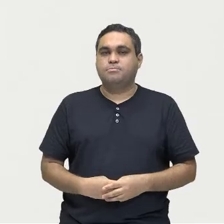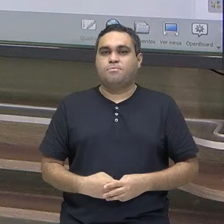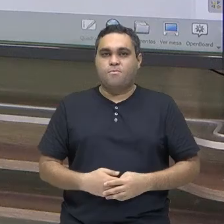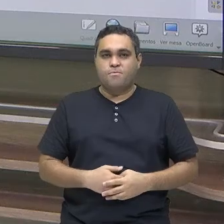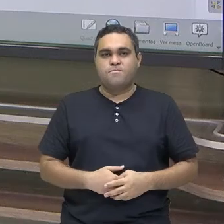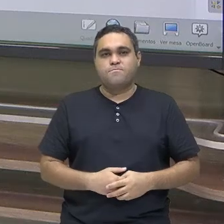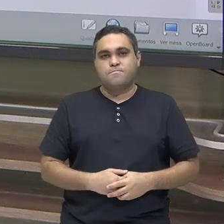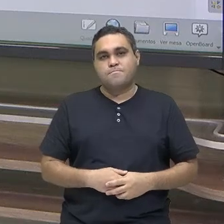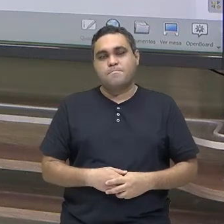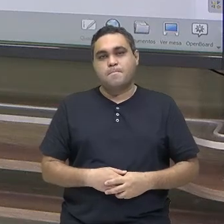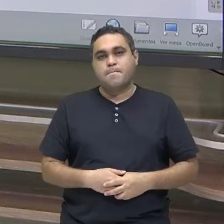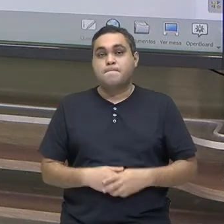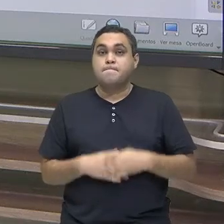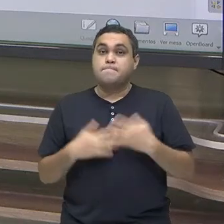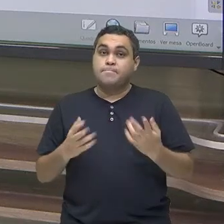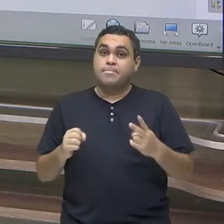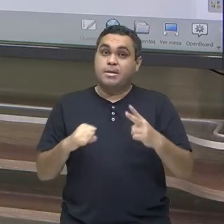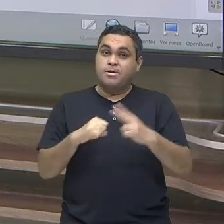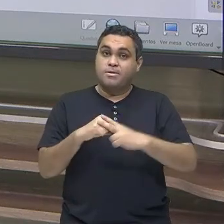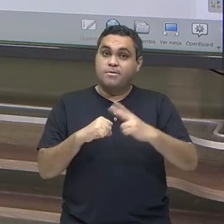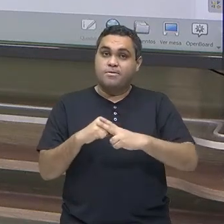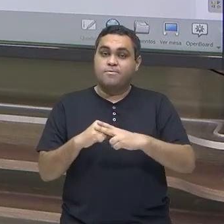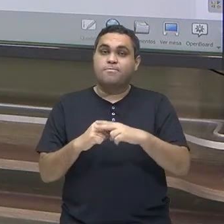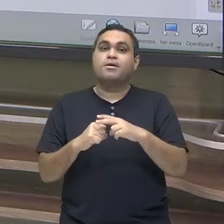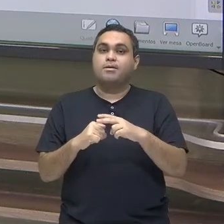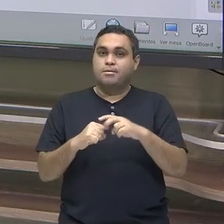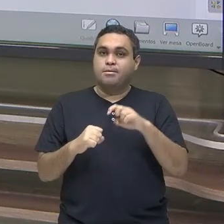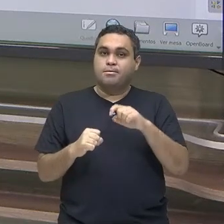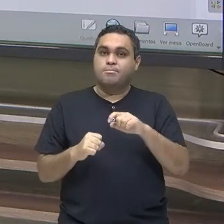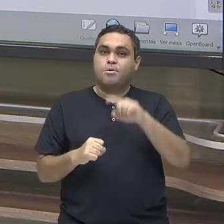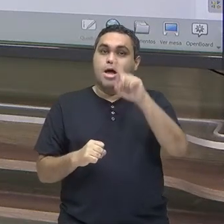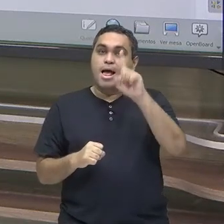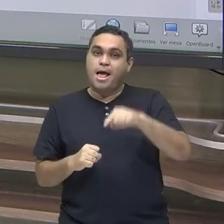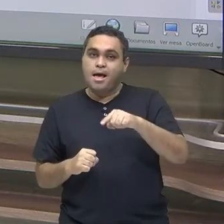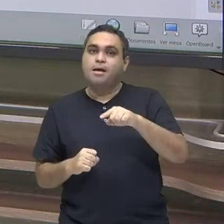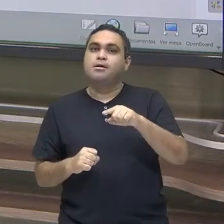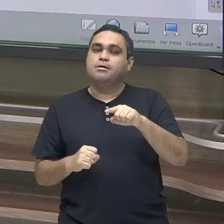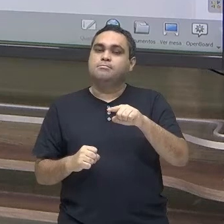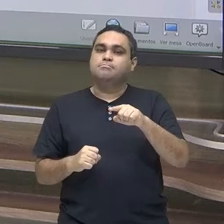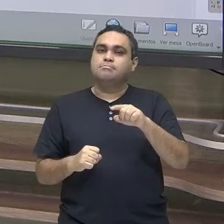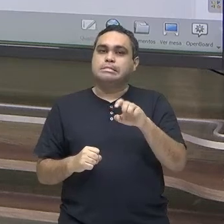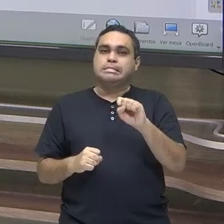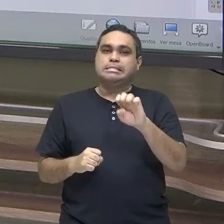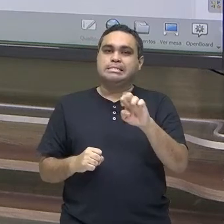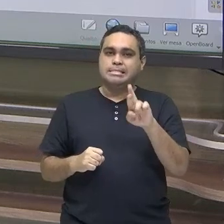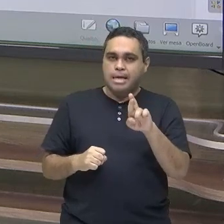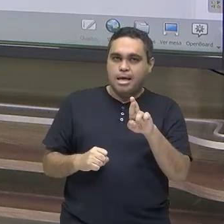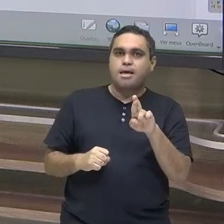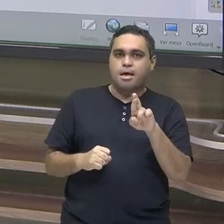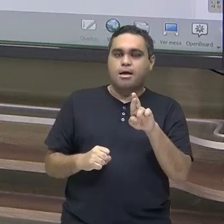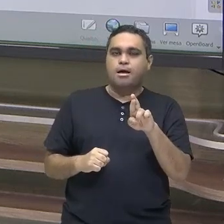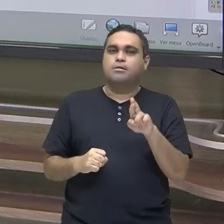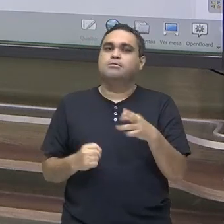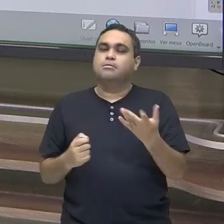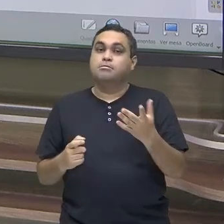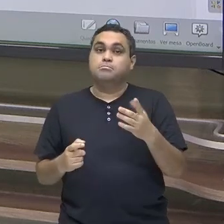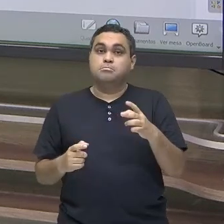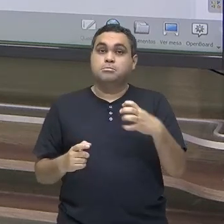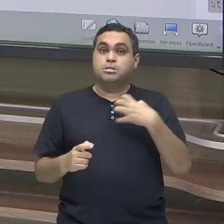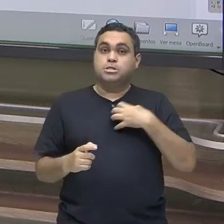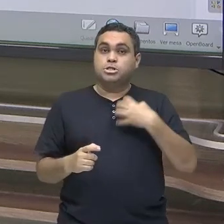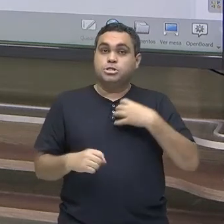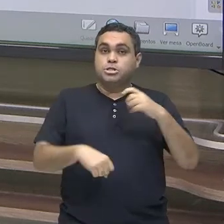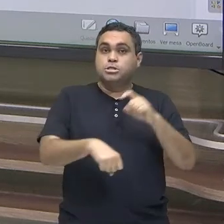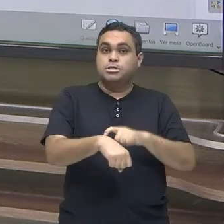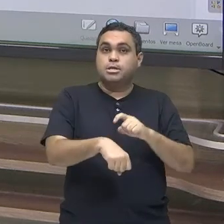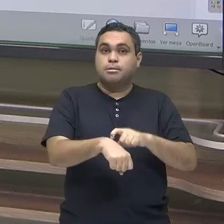gabarito. Por conta da presença do verbo ser na indicação de tempo, não é? Verbos indicando o tempo, ele não